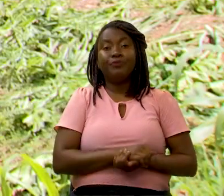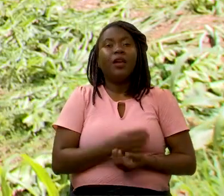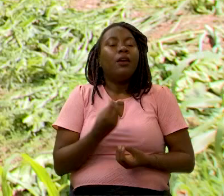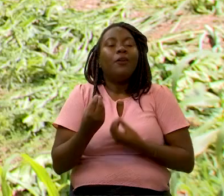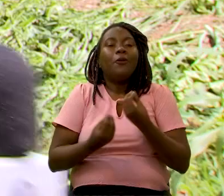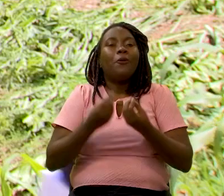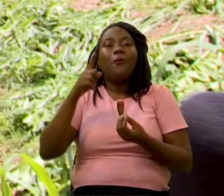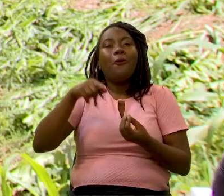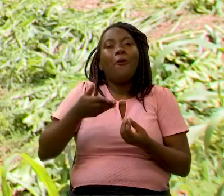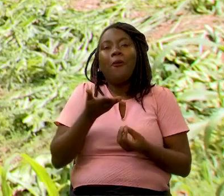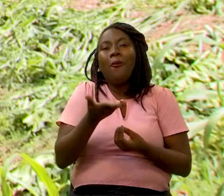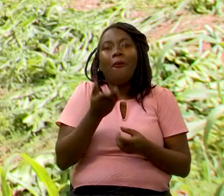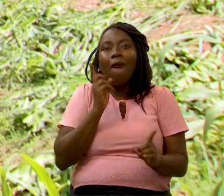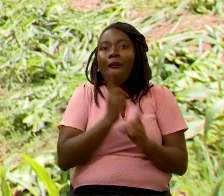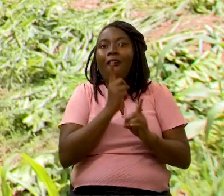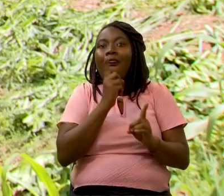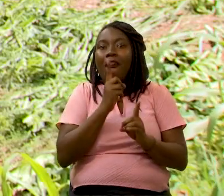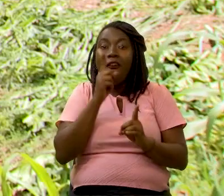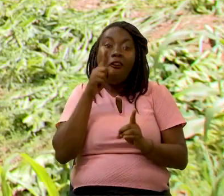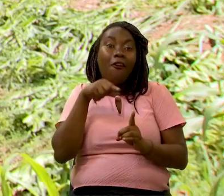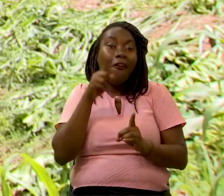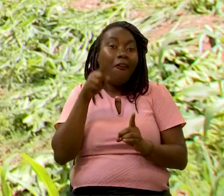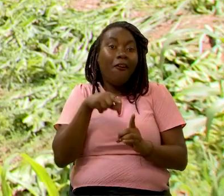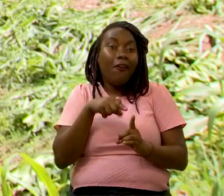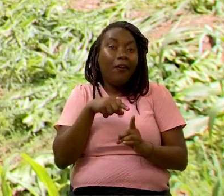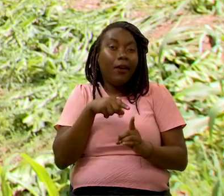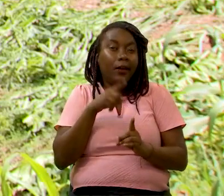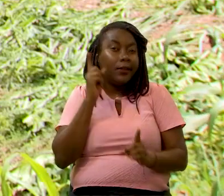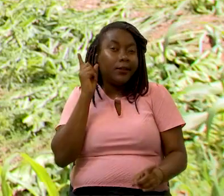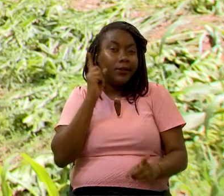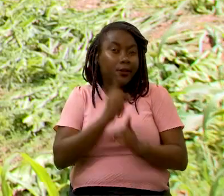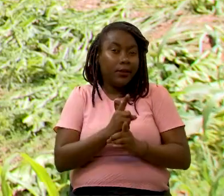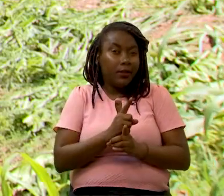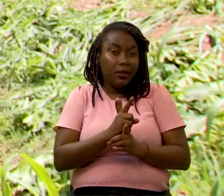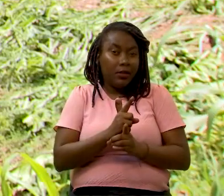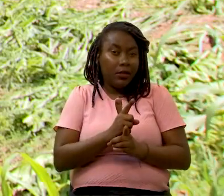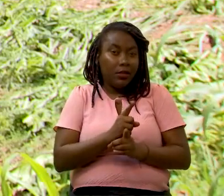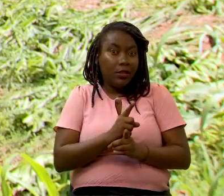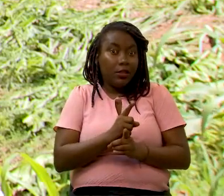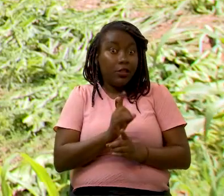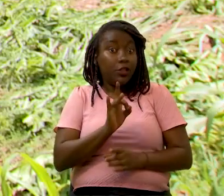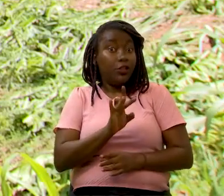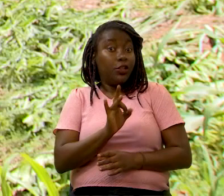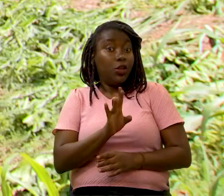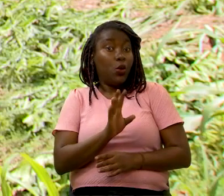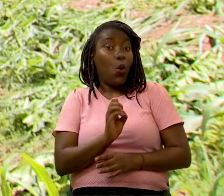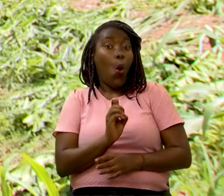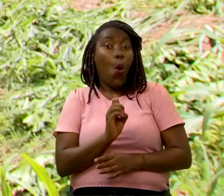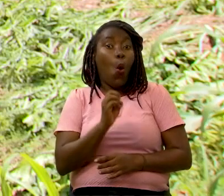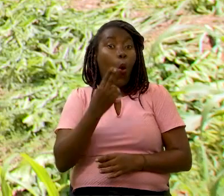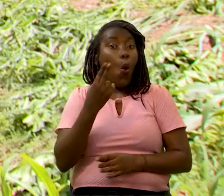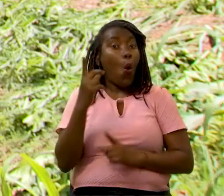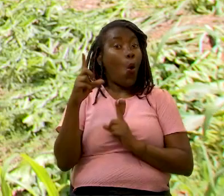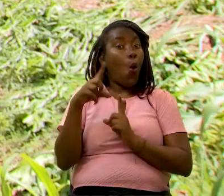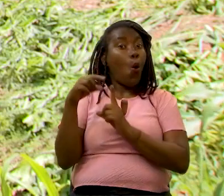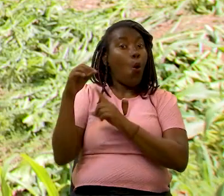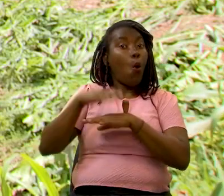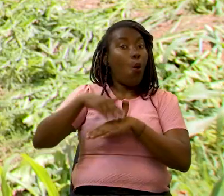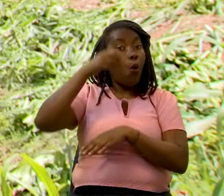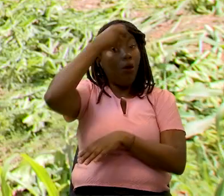projeto. Como é que foi esse diagnóstico? Foi uma identificação espontânea ou foi